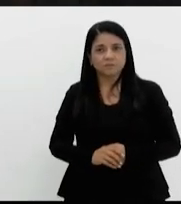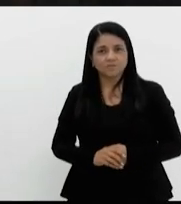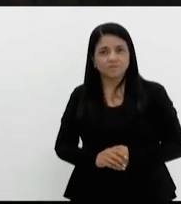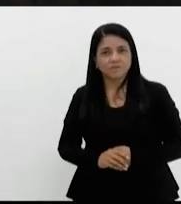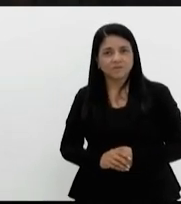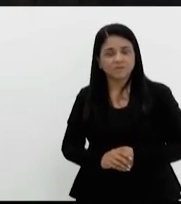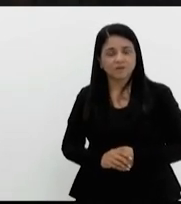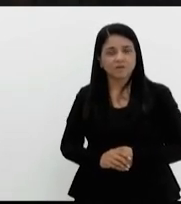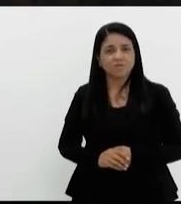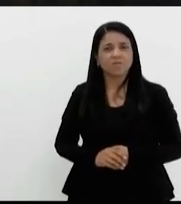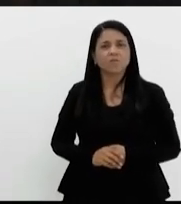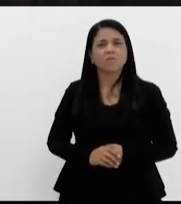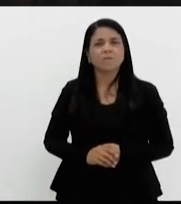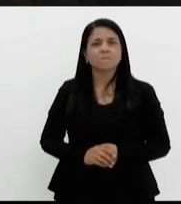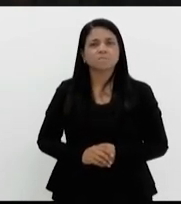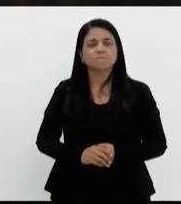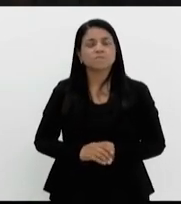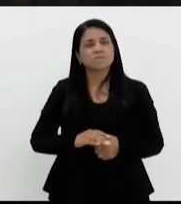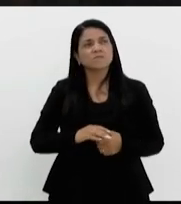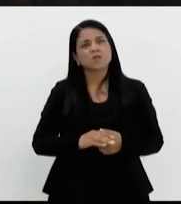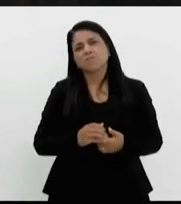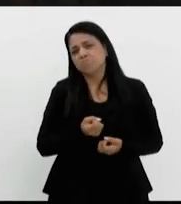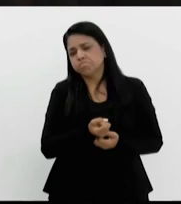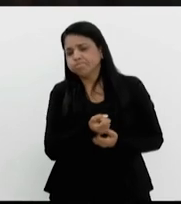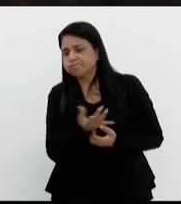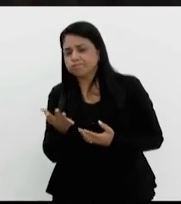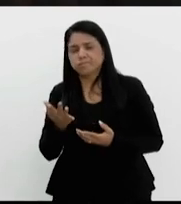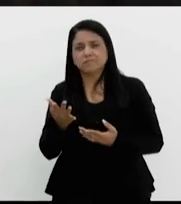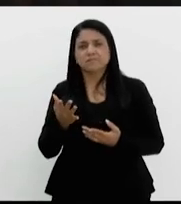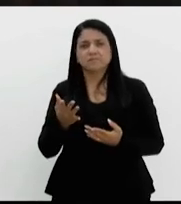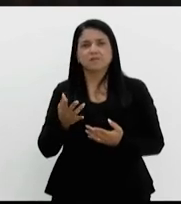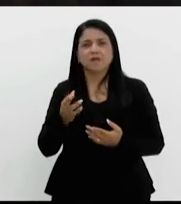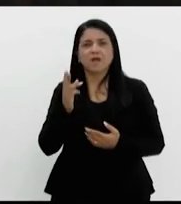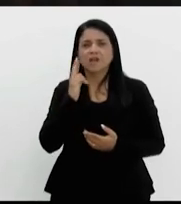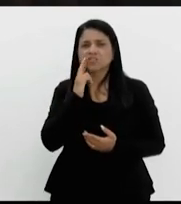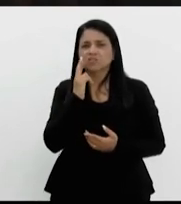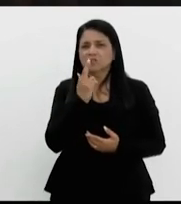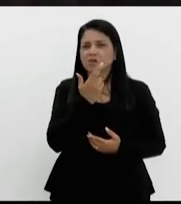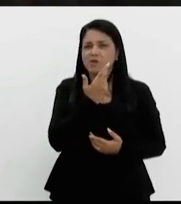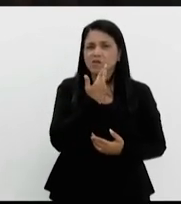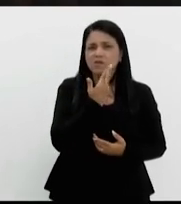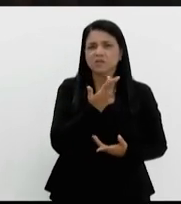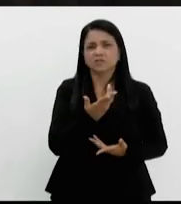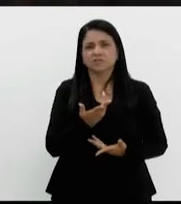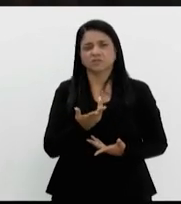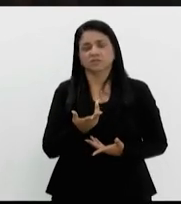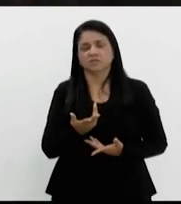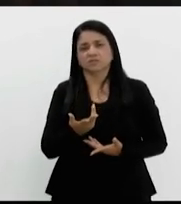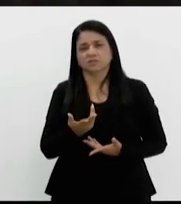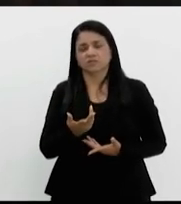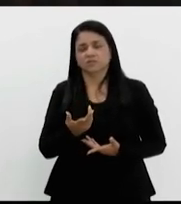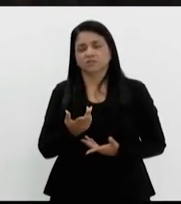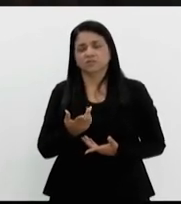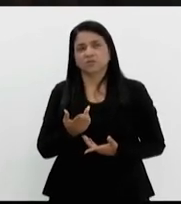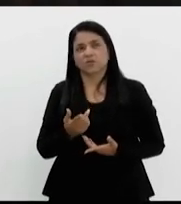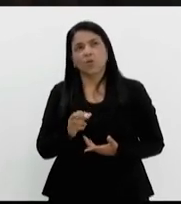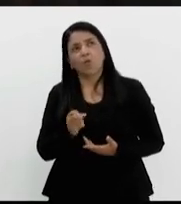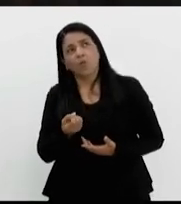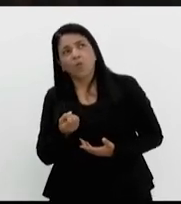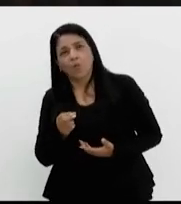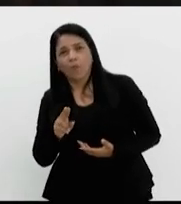Quantas vezes a gente, né, vai num restaurante, né, ou então a gente